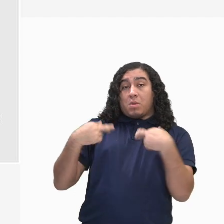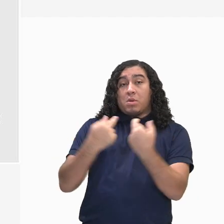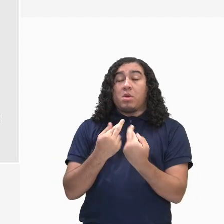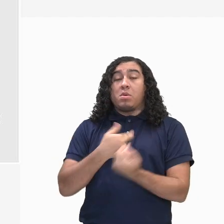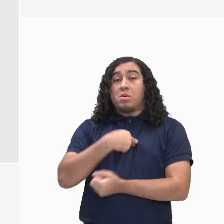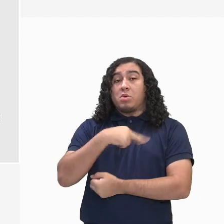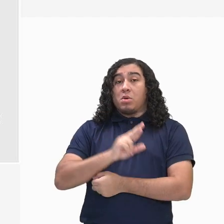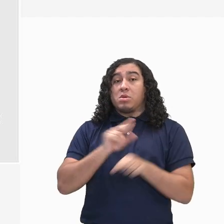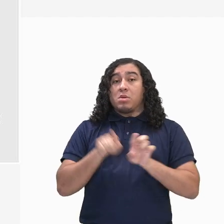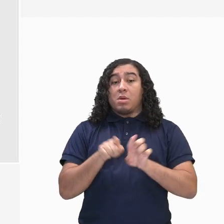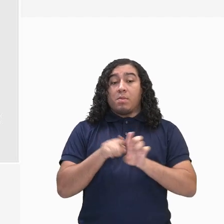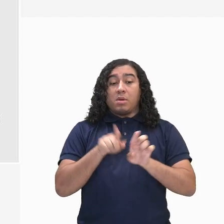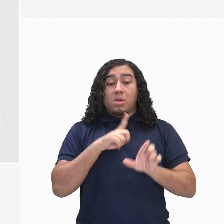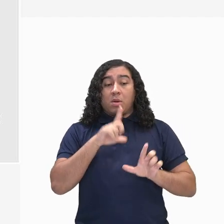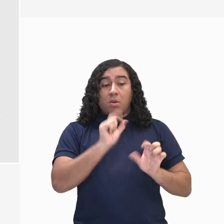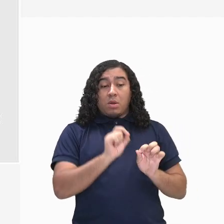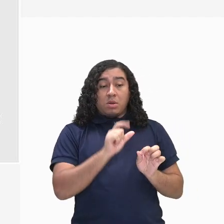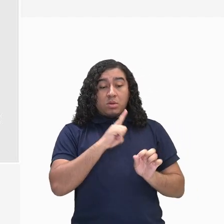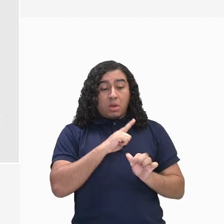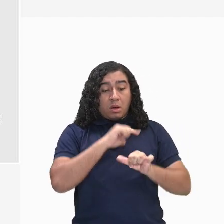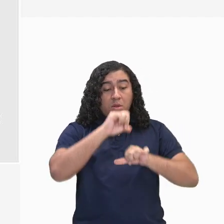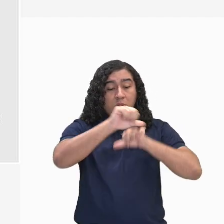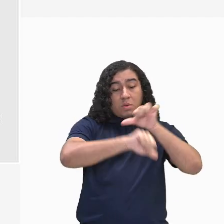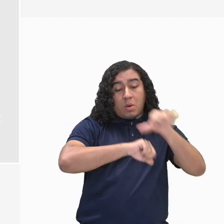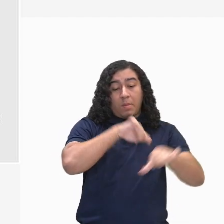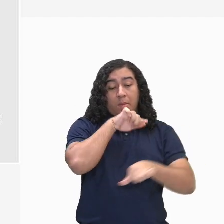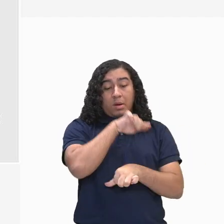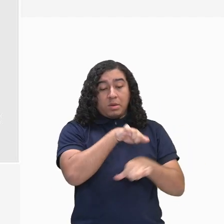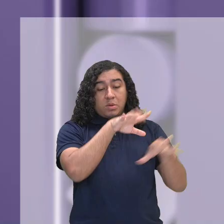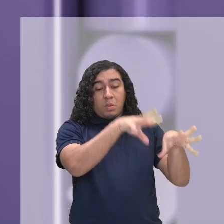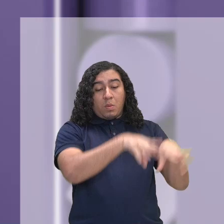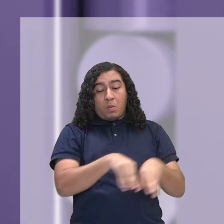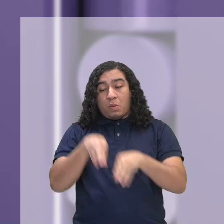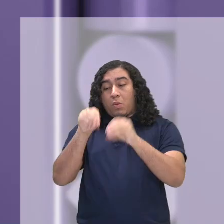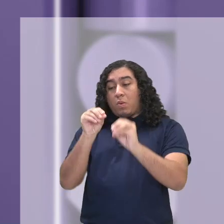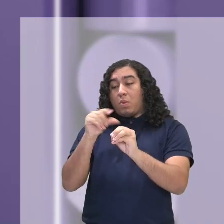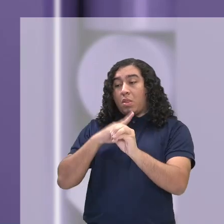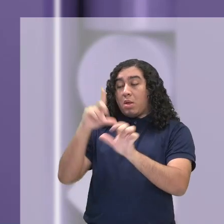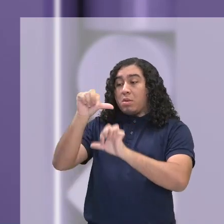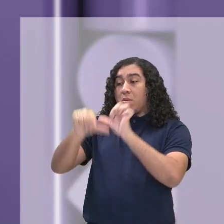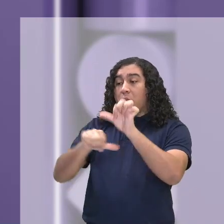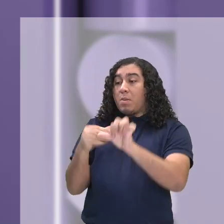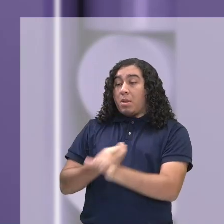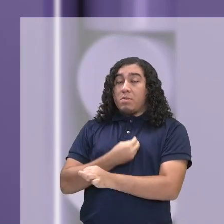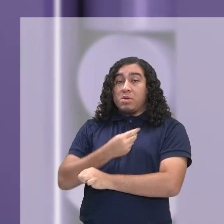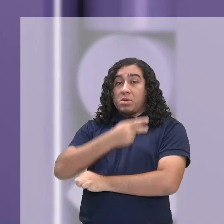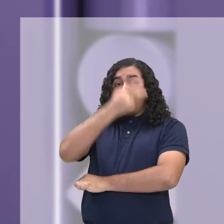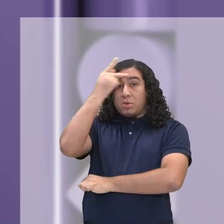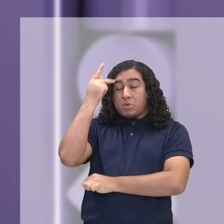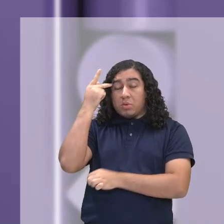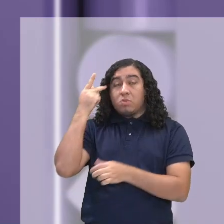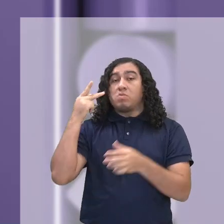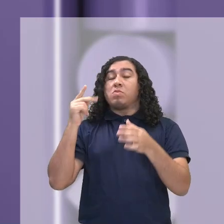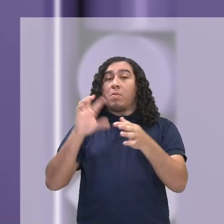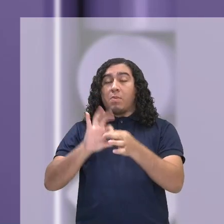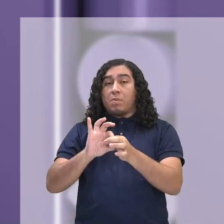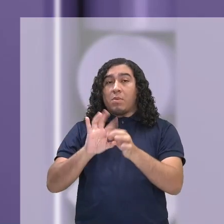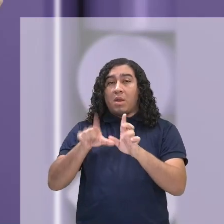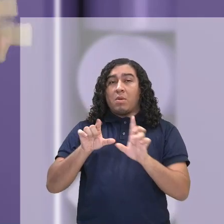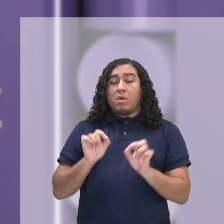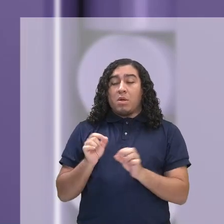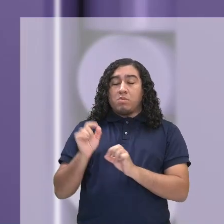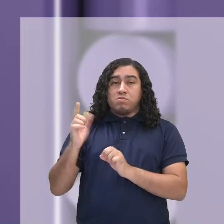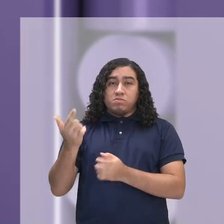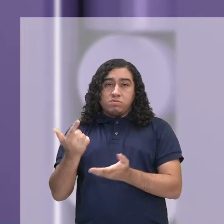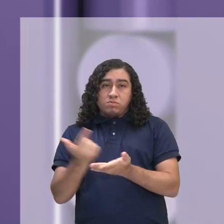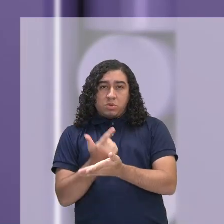sagrados para a vida das pessoas, dos praticantes daquela religião. São livros com menor autoridade do que os